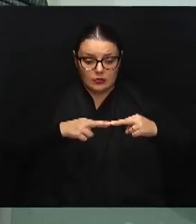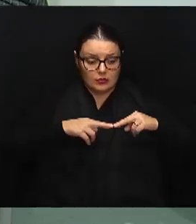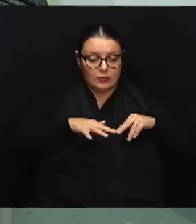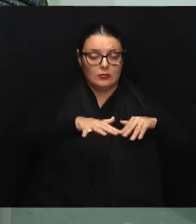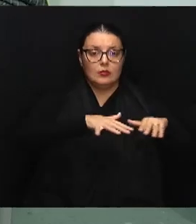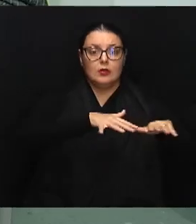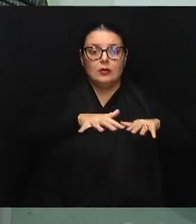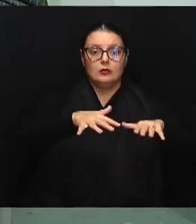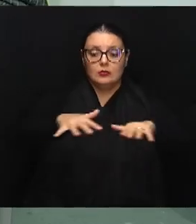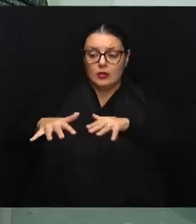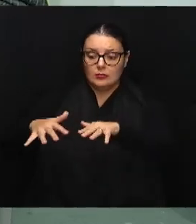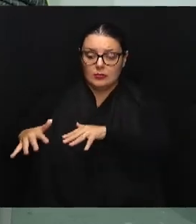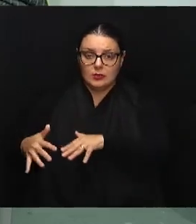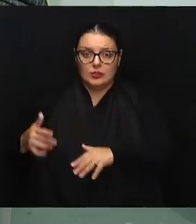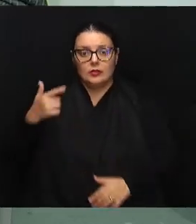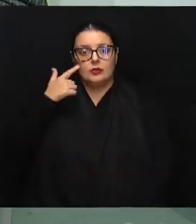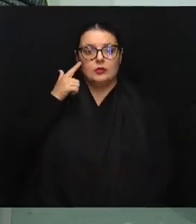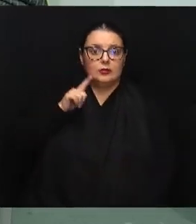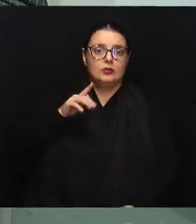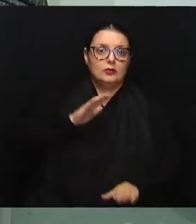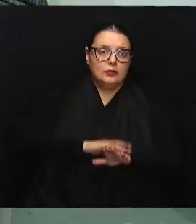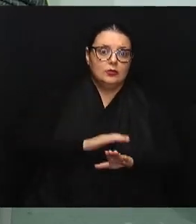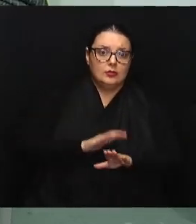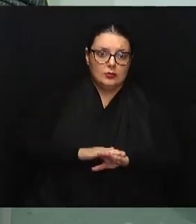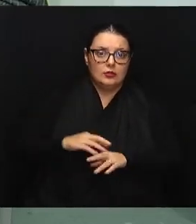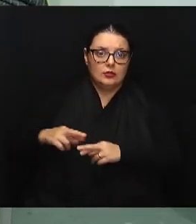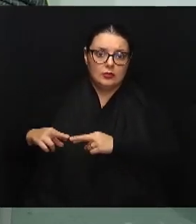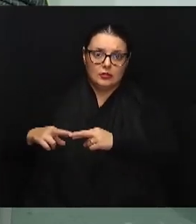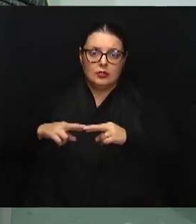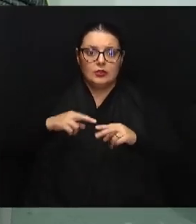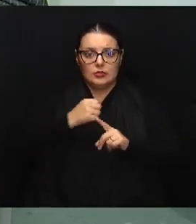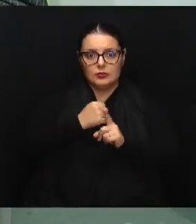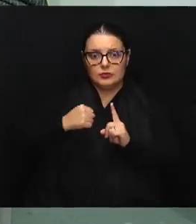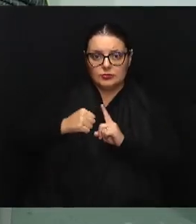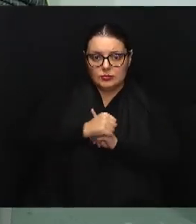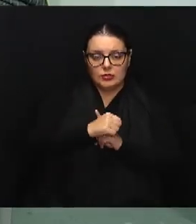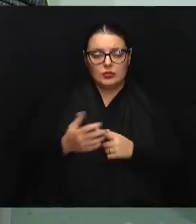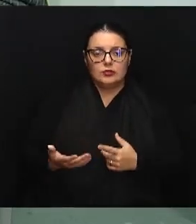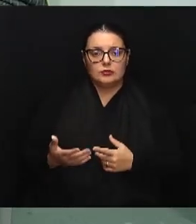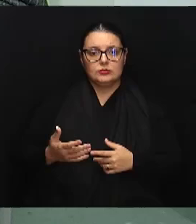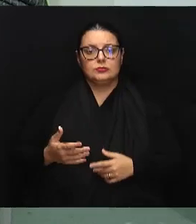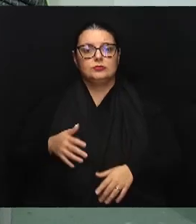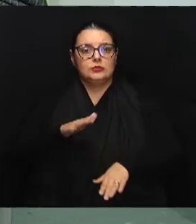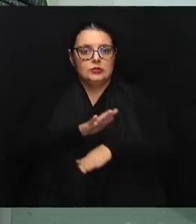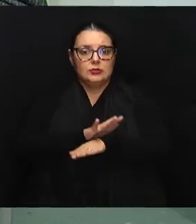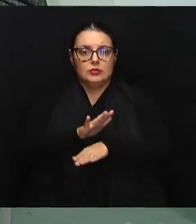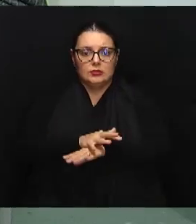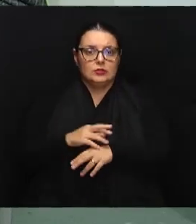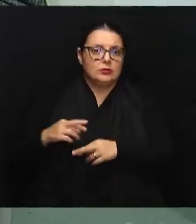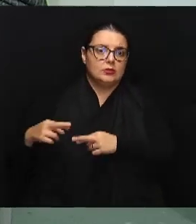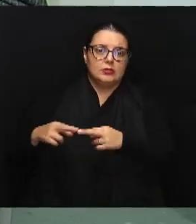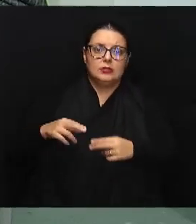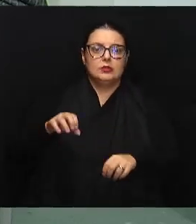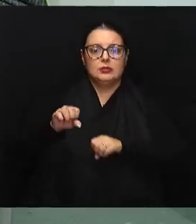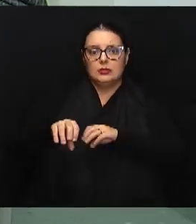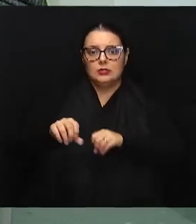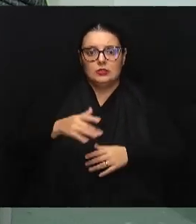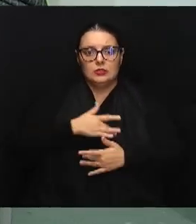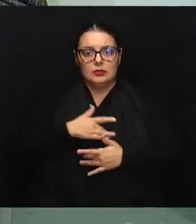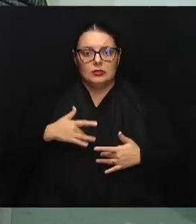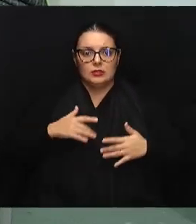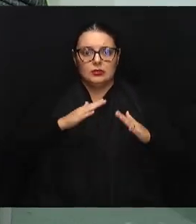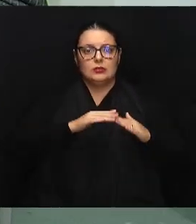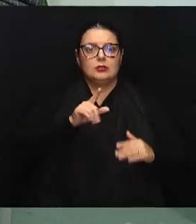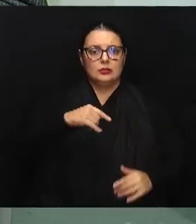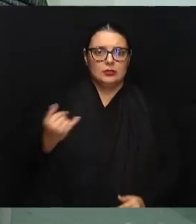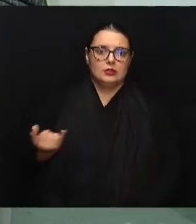mobilizando, claro, atuando na rede socioassistencial, mas mobilizando a rede da saúde, rede da educação, rede da habitação. Isso é